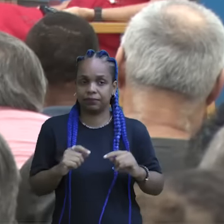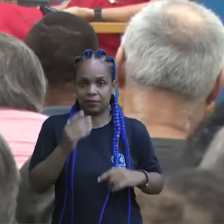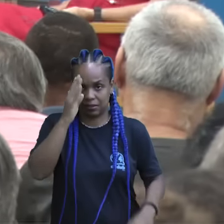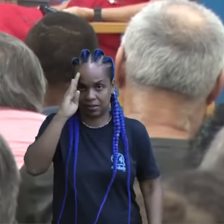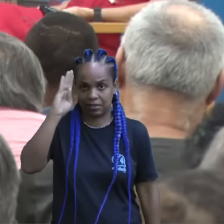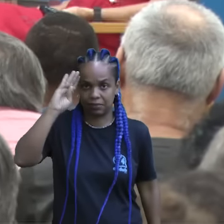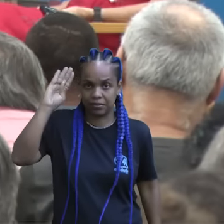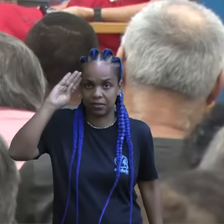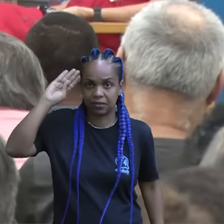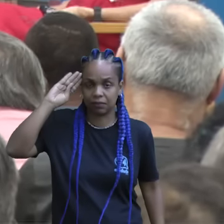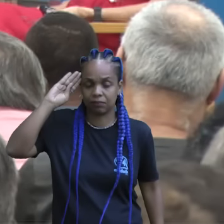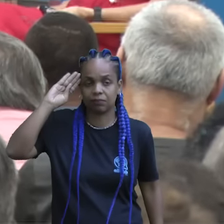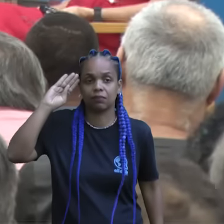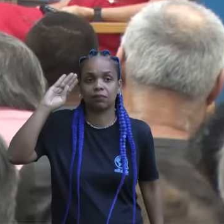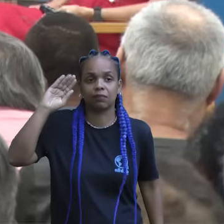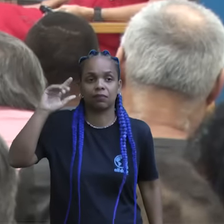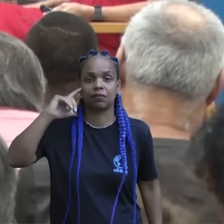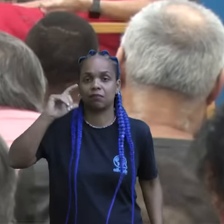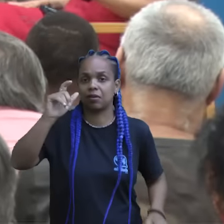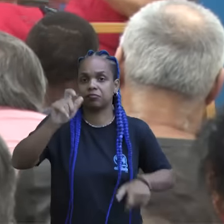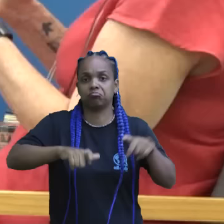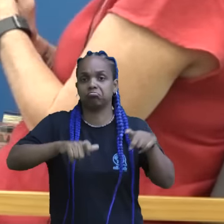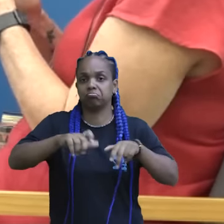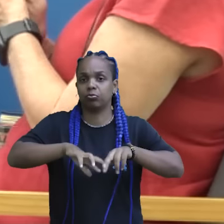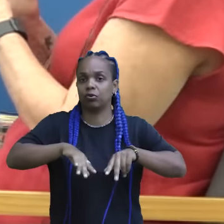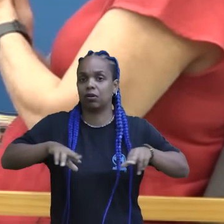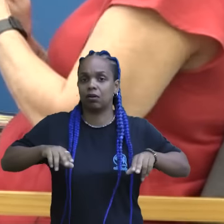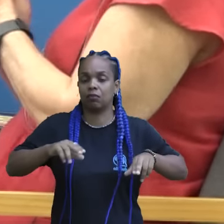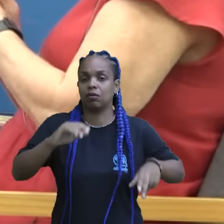também. Então, acho que esse caminho a gente constrói.